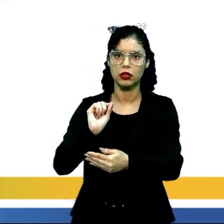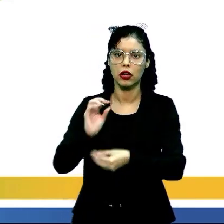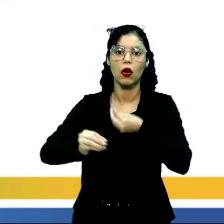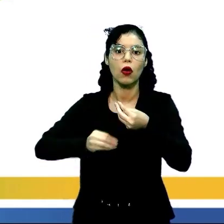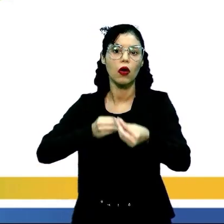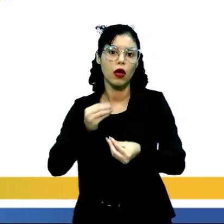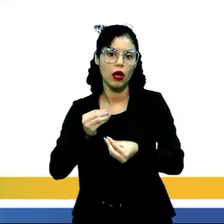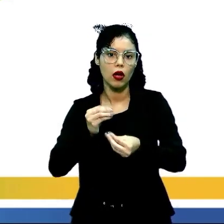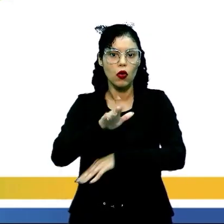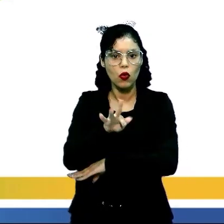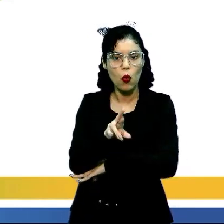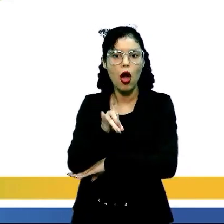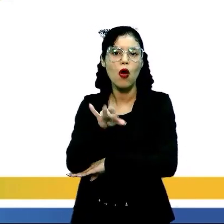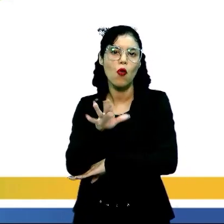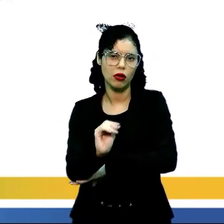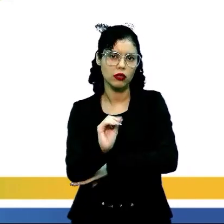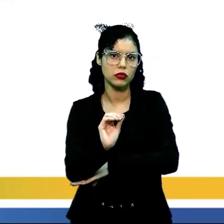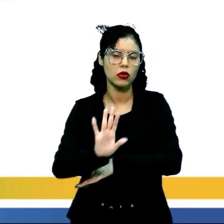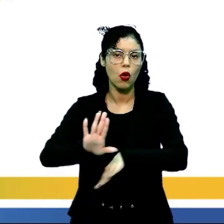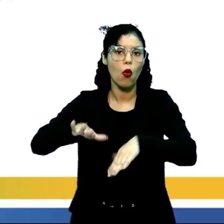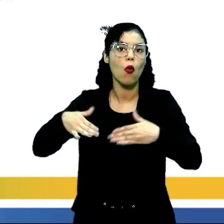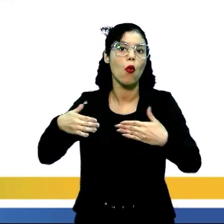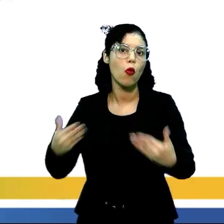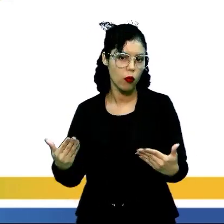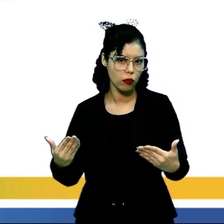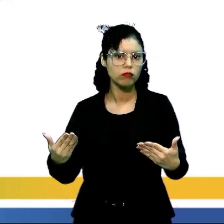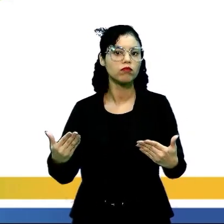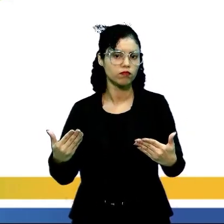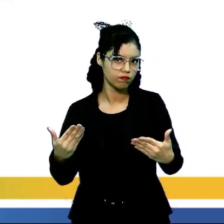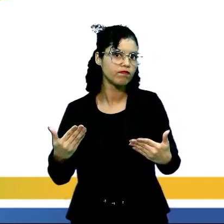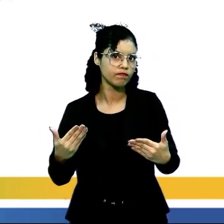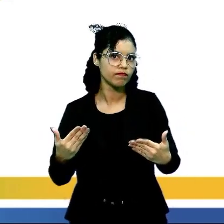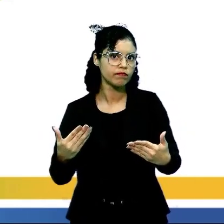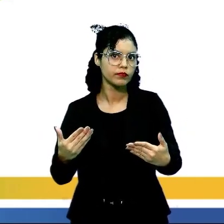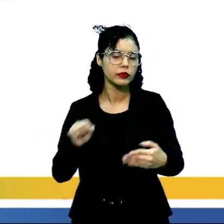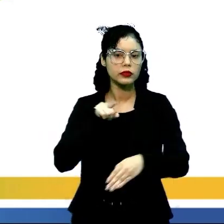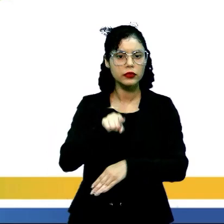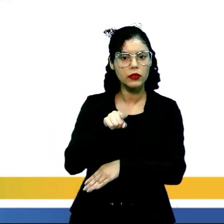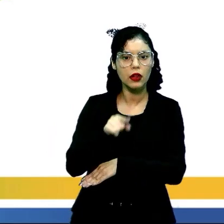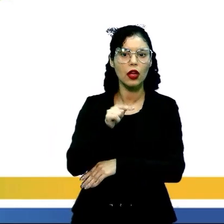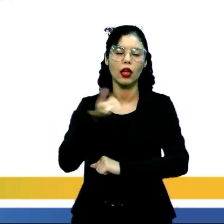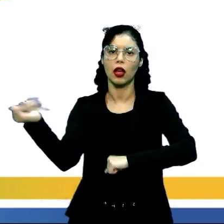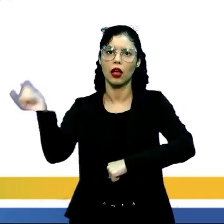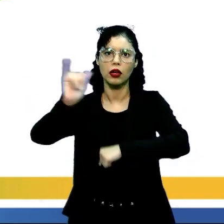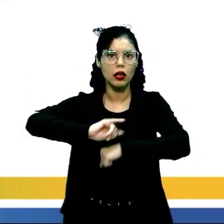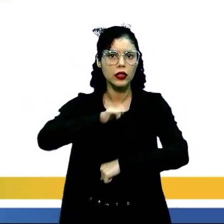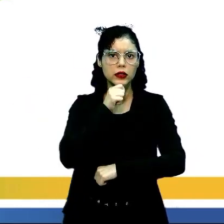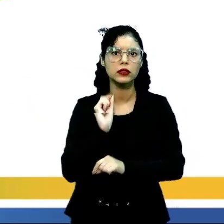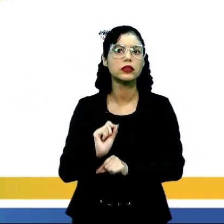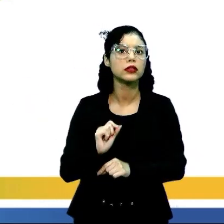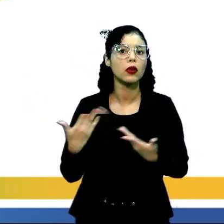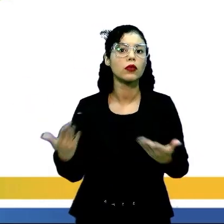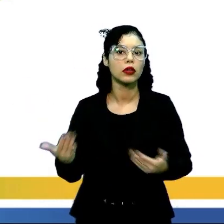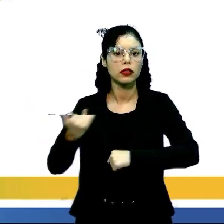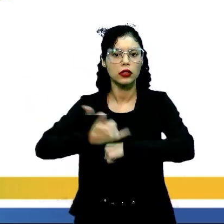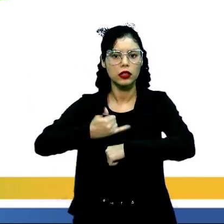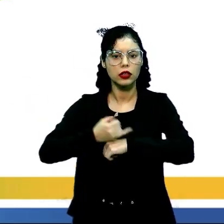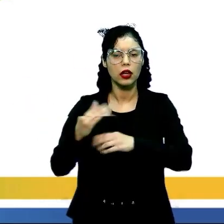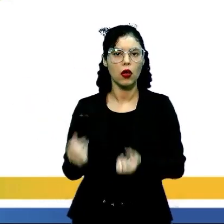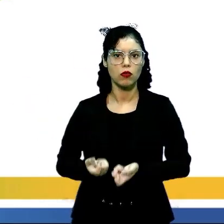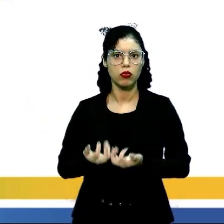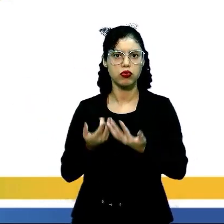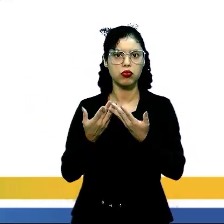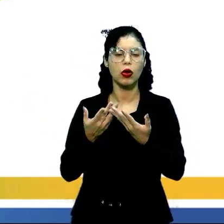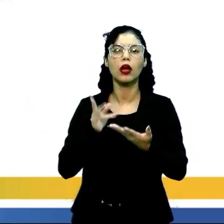um coagulante. Qual é a missão, então, do sulfato de alumínio nesse primeiro tanque? As impurezas que vêm